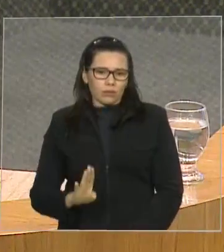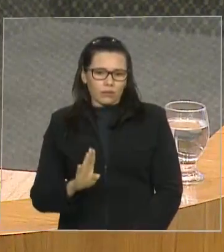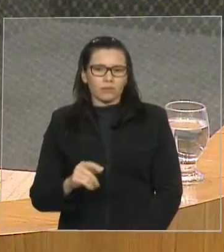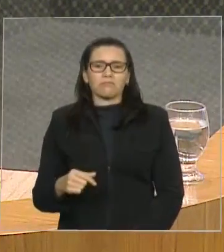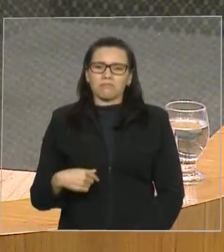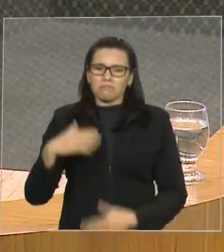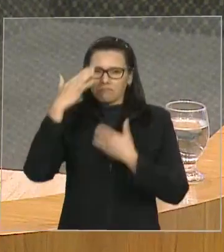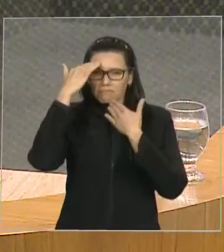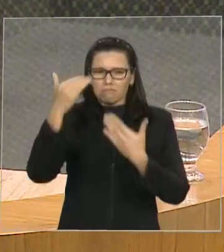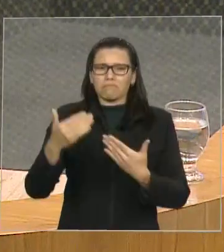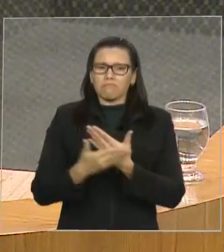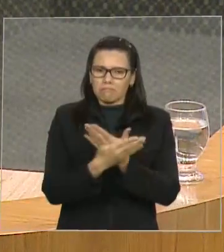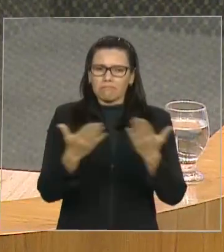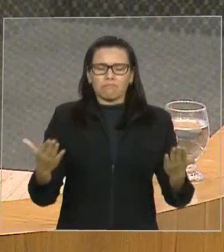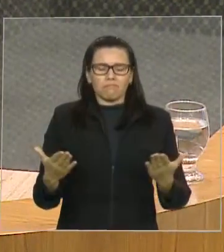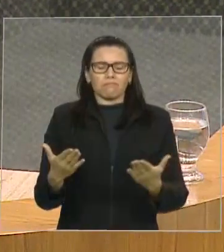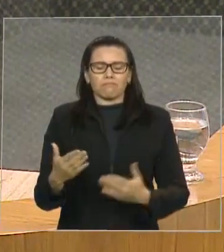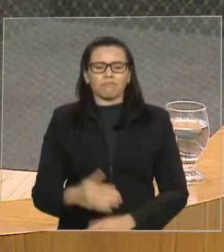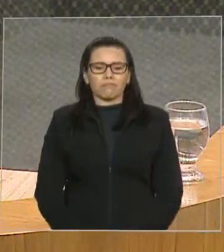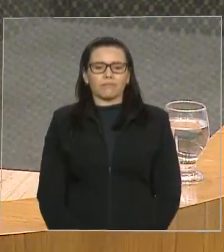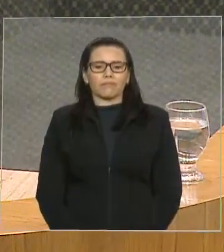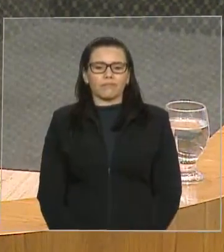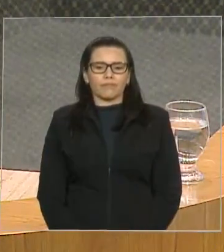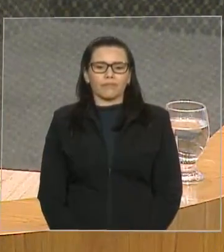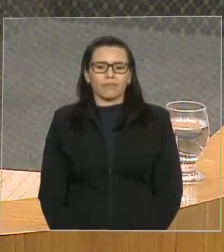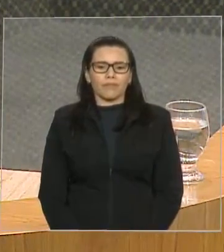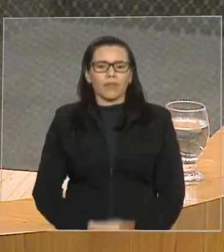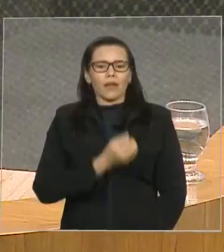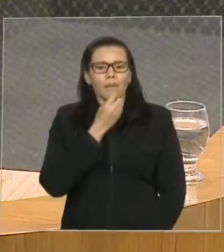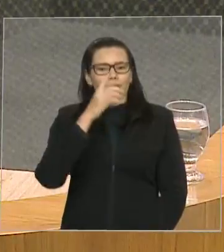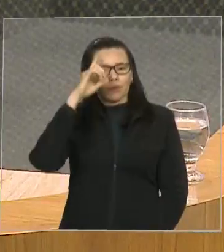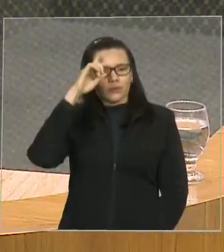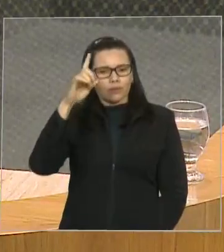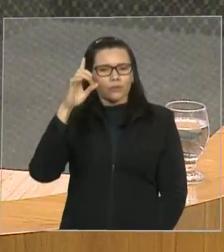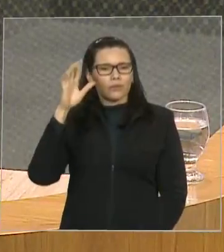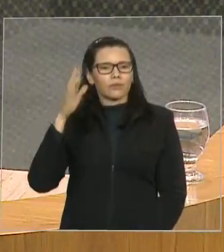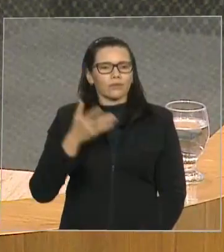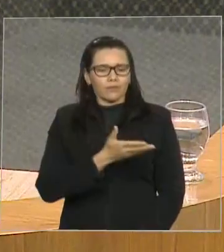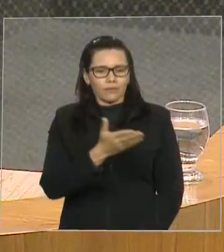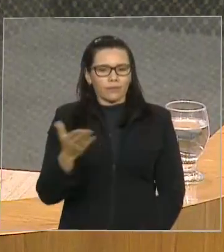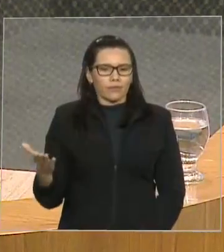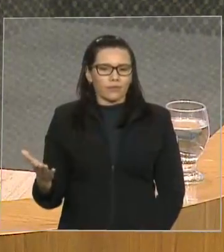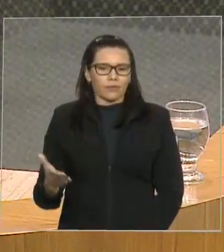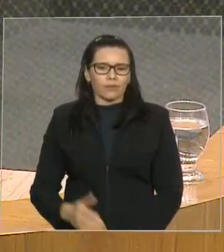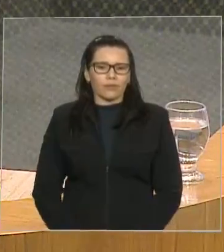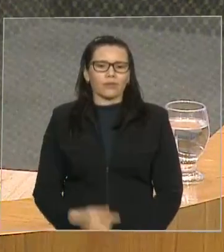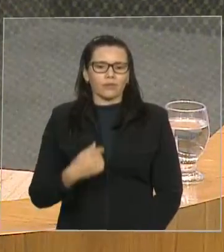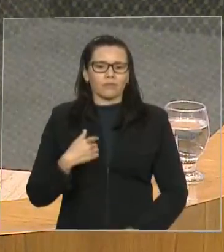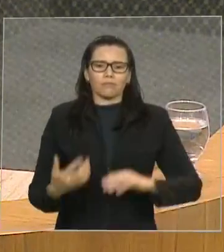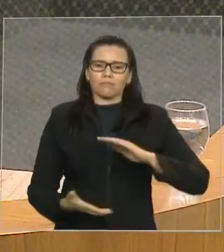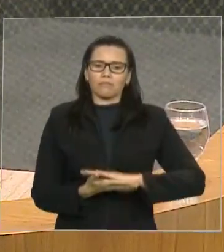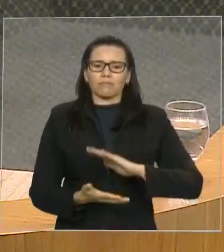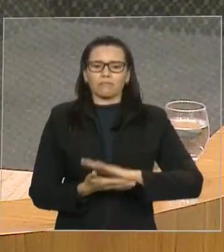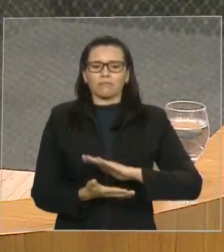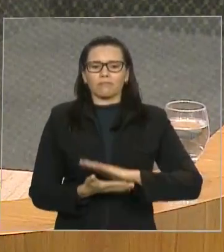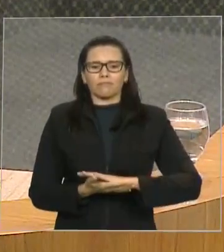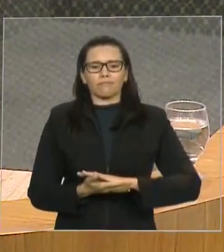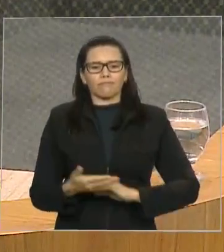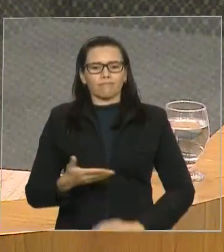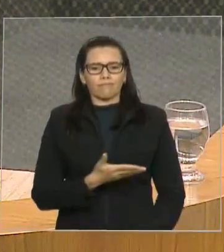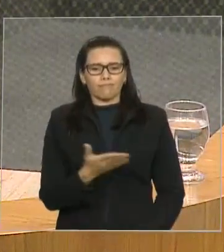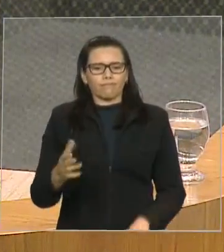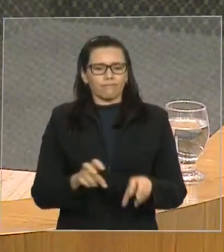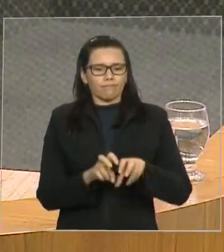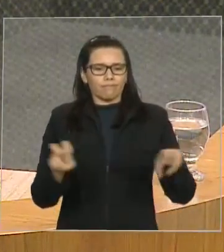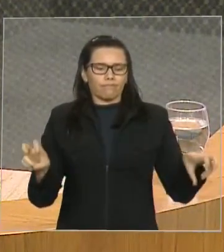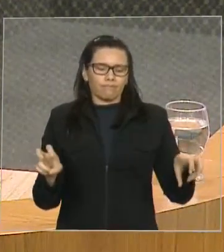tarde, né? Não, bom dia ainda, ninguém não almoçou, bom dia a todas e a todos. Quero saudar a mesa aqui em nome do